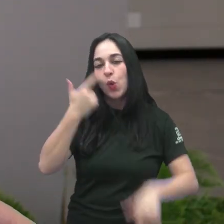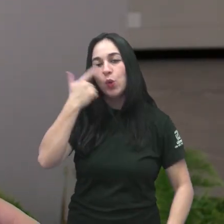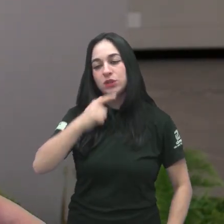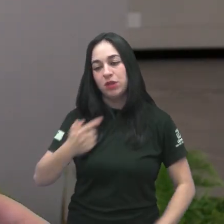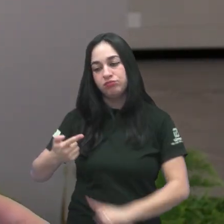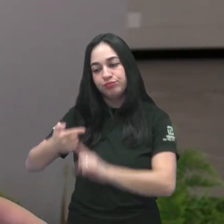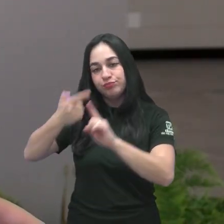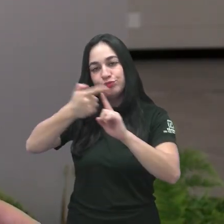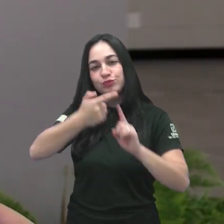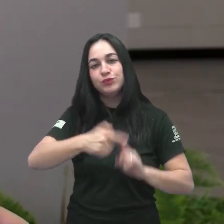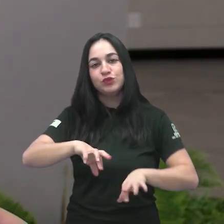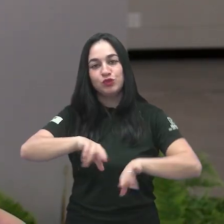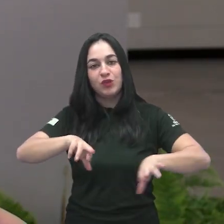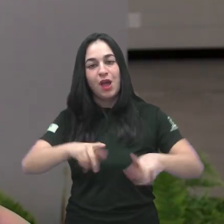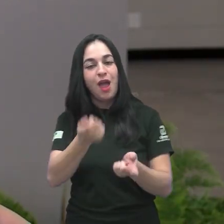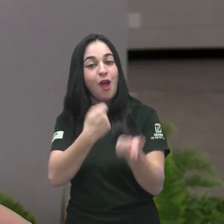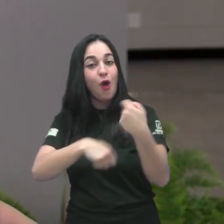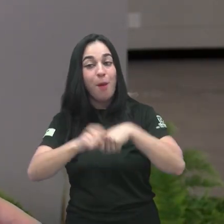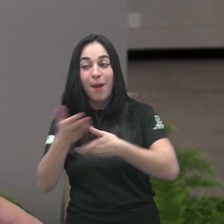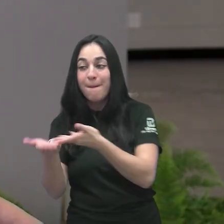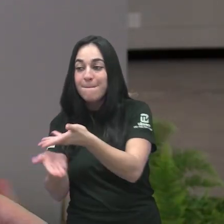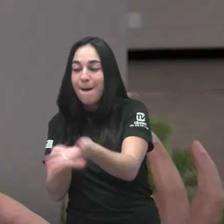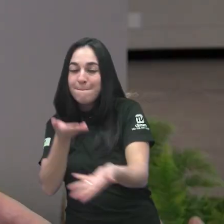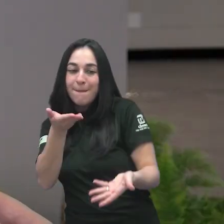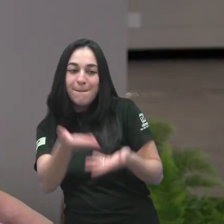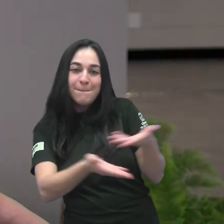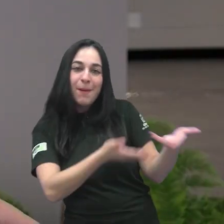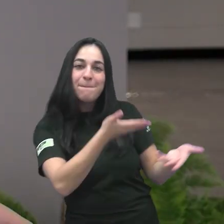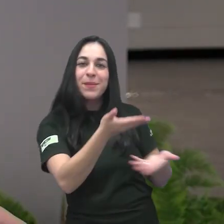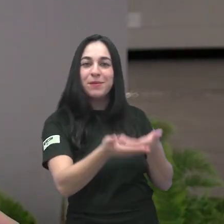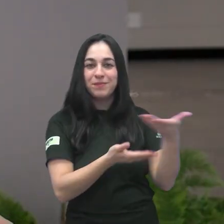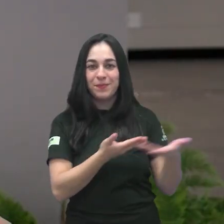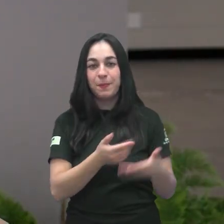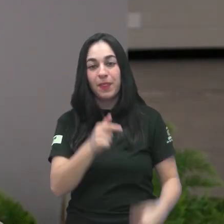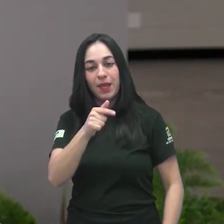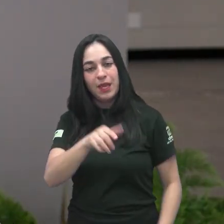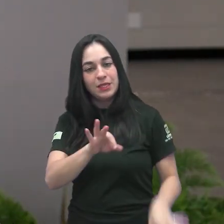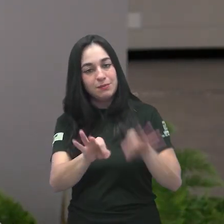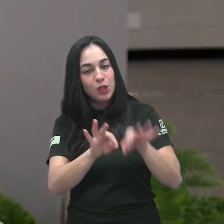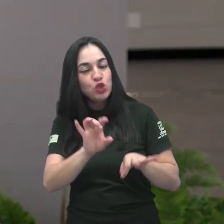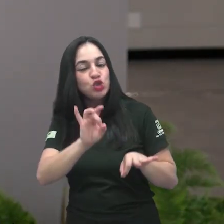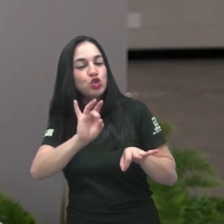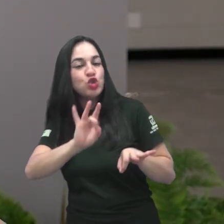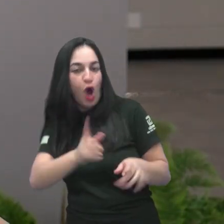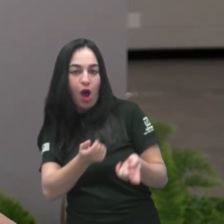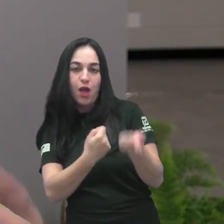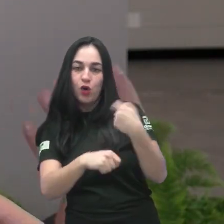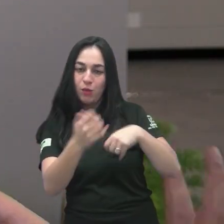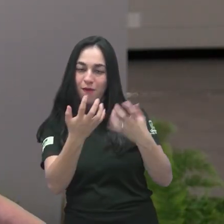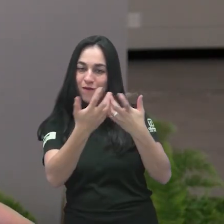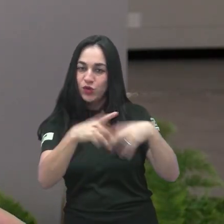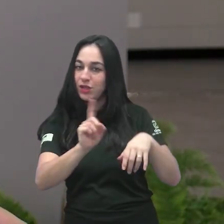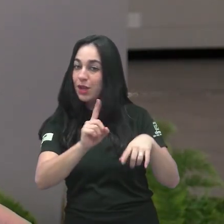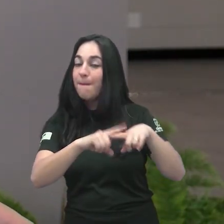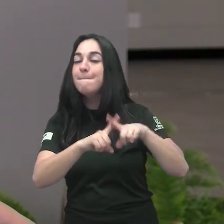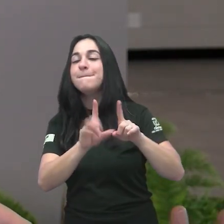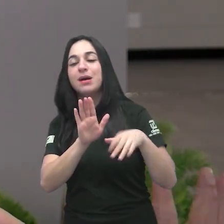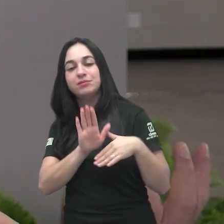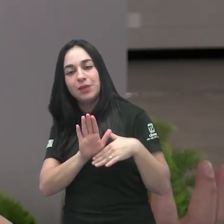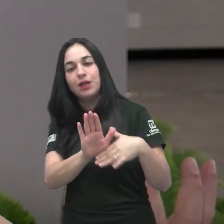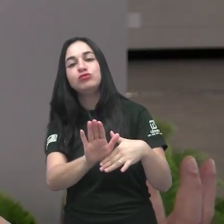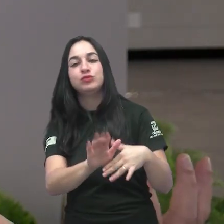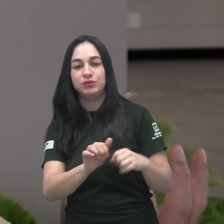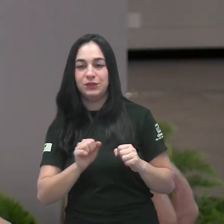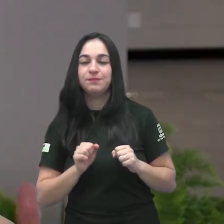consumo, outras vagas são geradas também em outros setores, a economia começa a funcionar como um todo. Não é só esse plano que vai